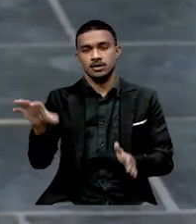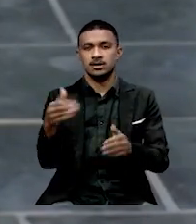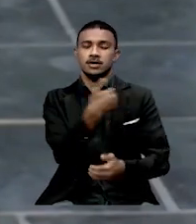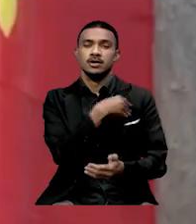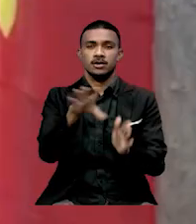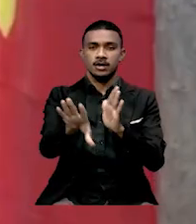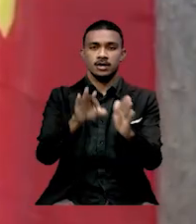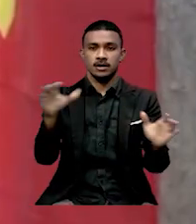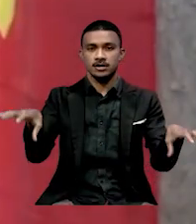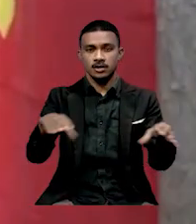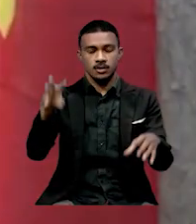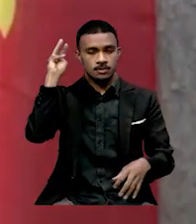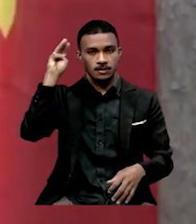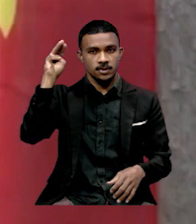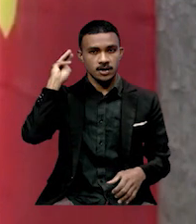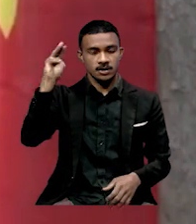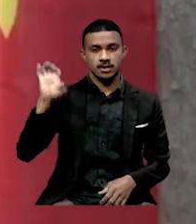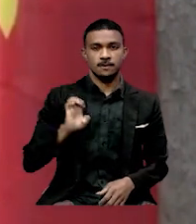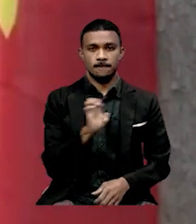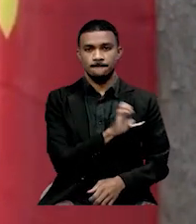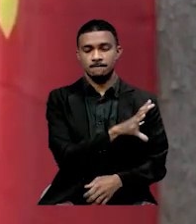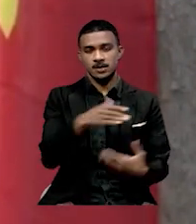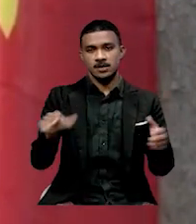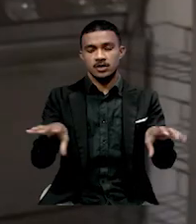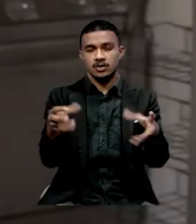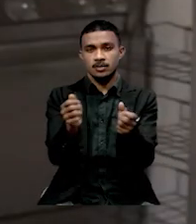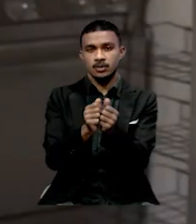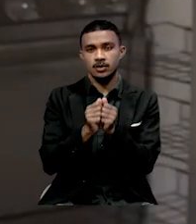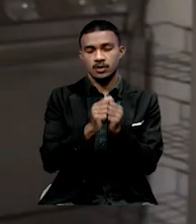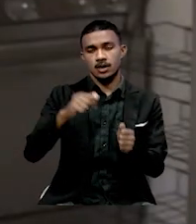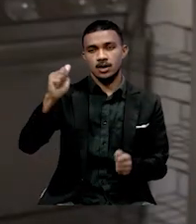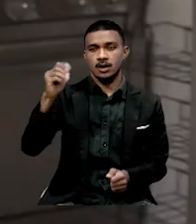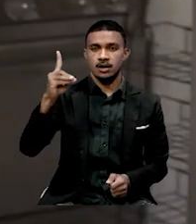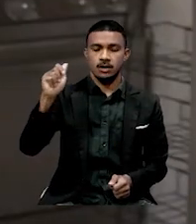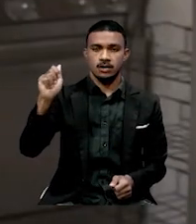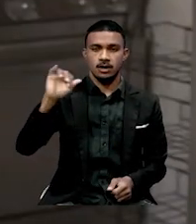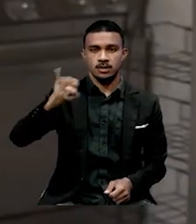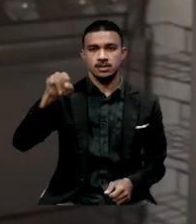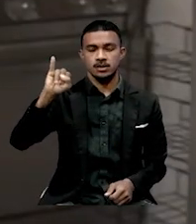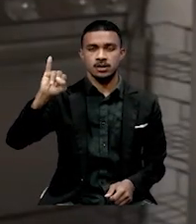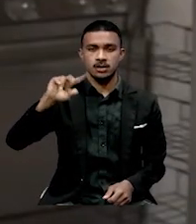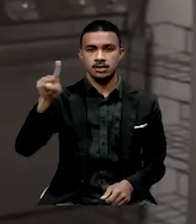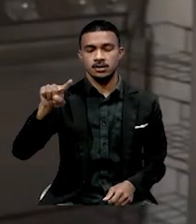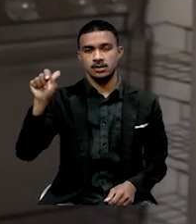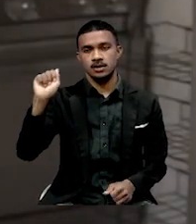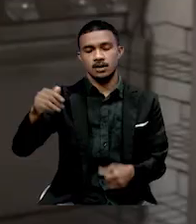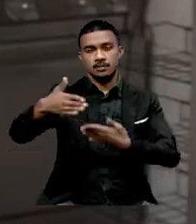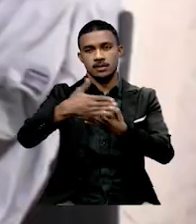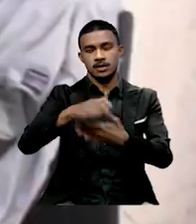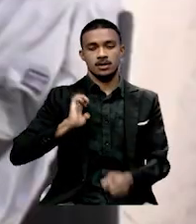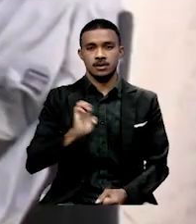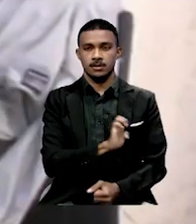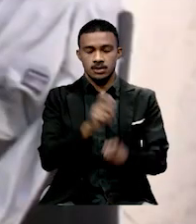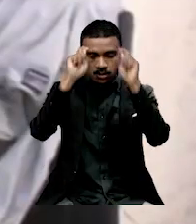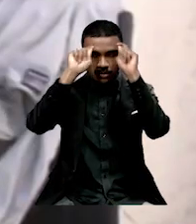servisu. Ministra Negosio Estranjero no Kooperasaon Adaljiza Magno Husba Timor Wansira atu hak besik an ba embasyada Timor